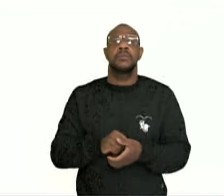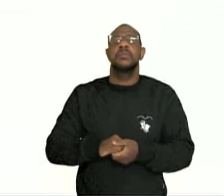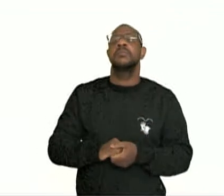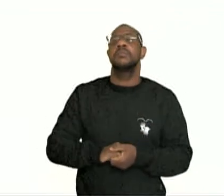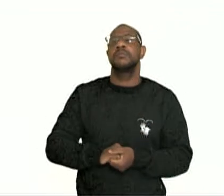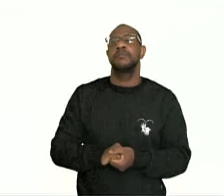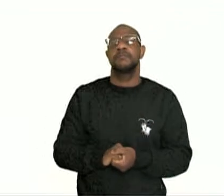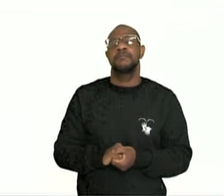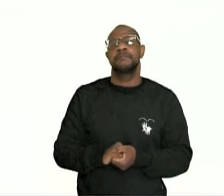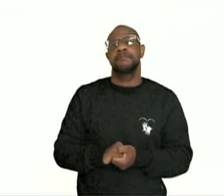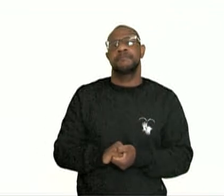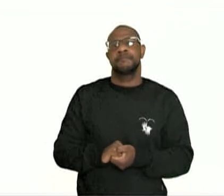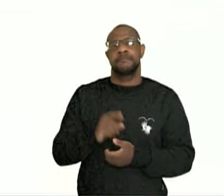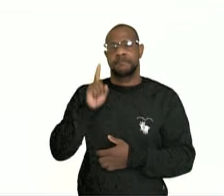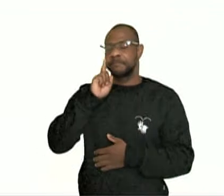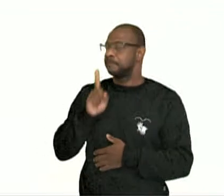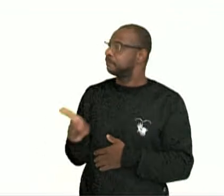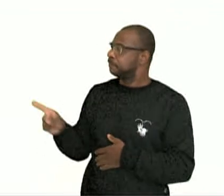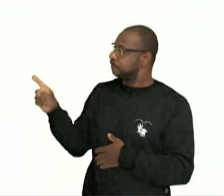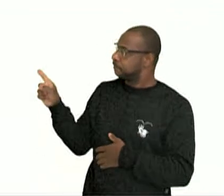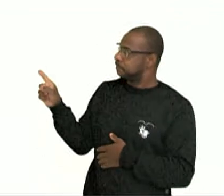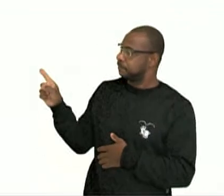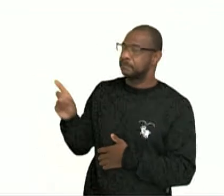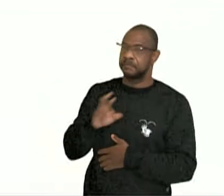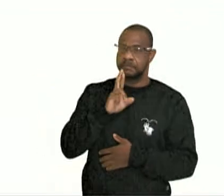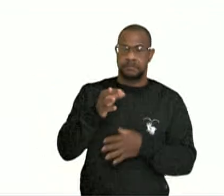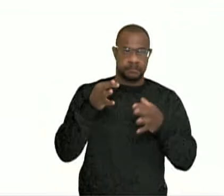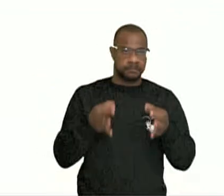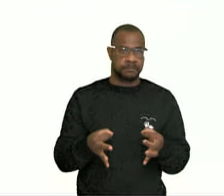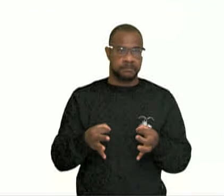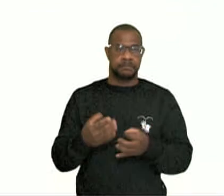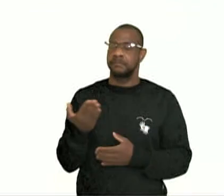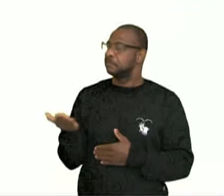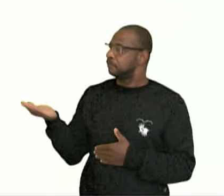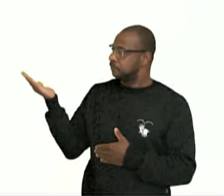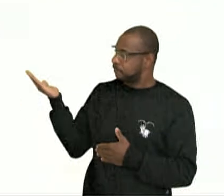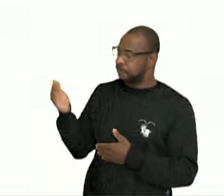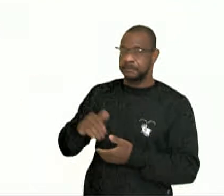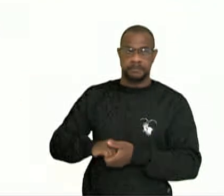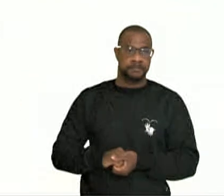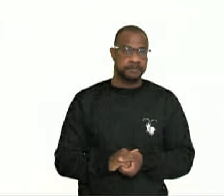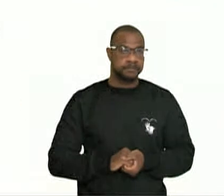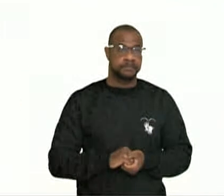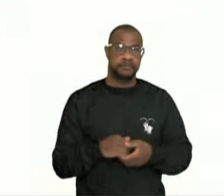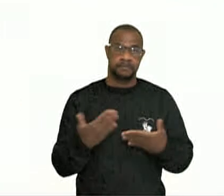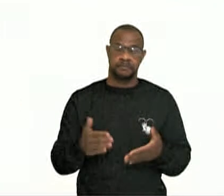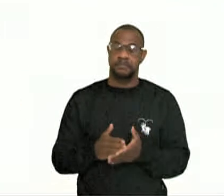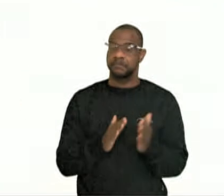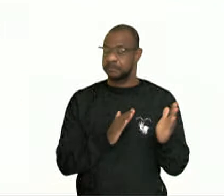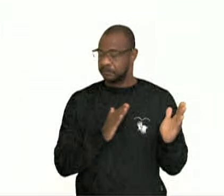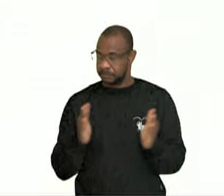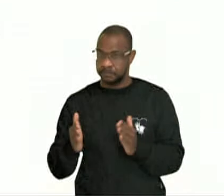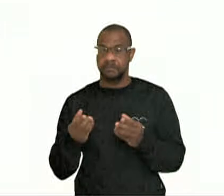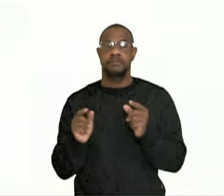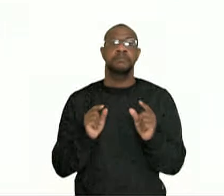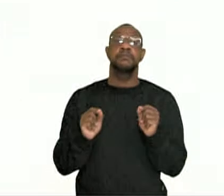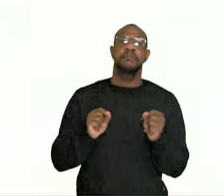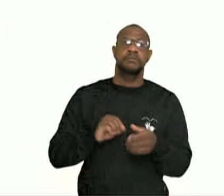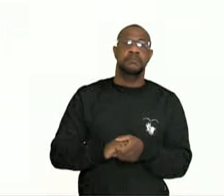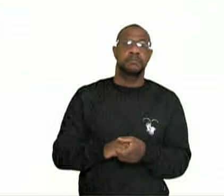os escavadores eram mais radicais, a correção da nossa atividade, né? Dando sequência aqui, ó,